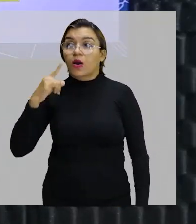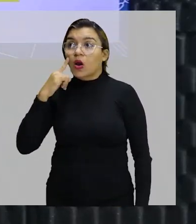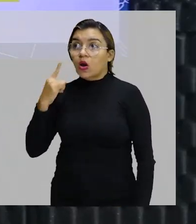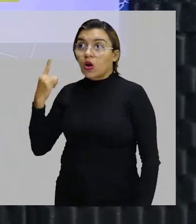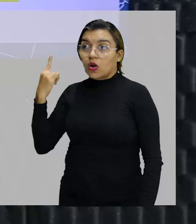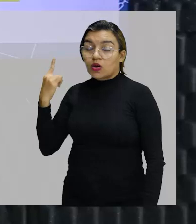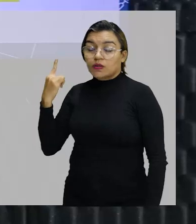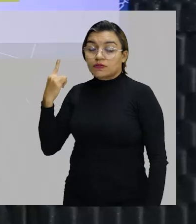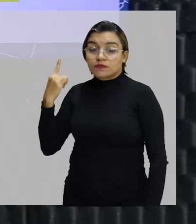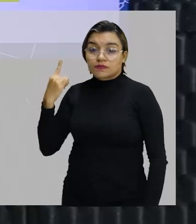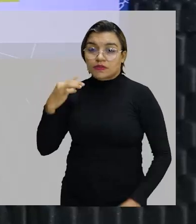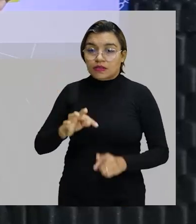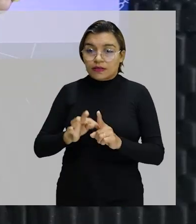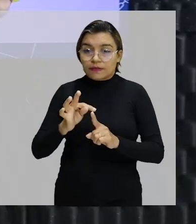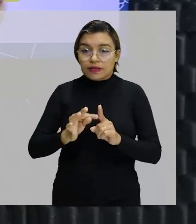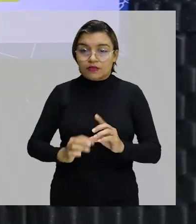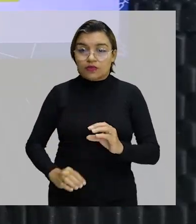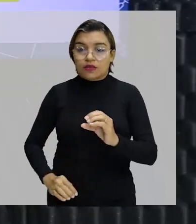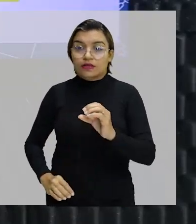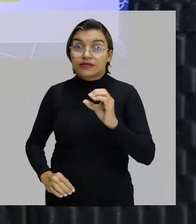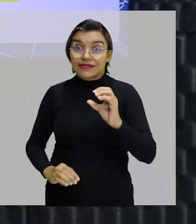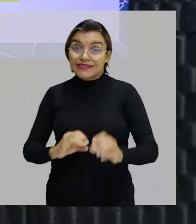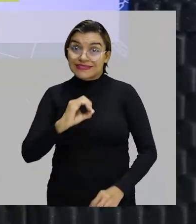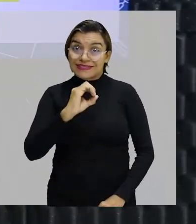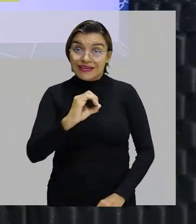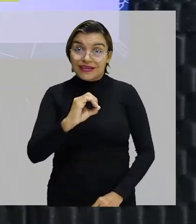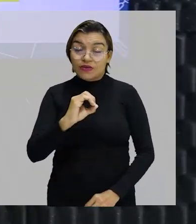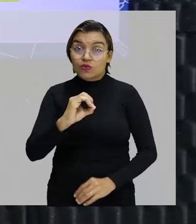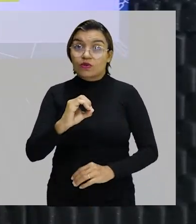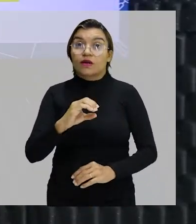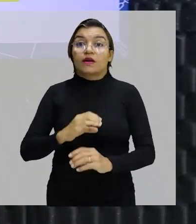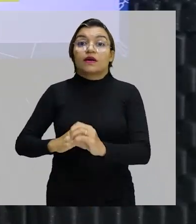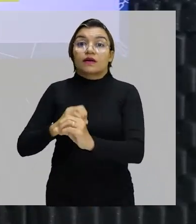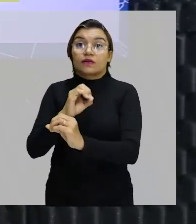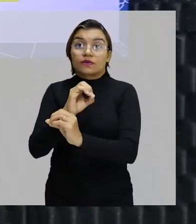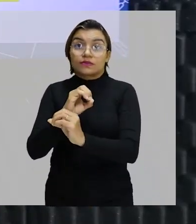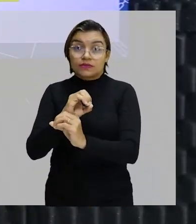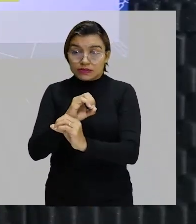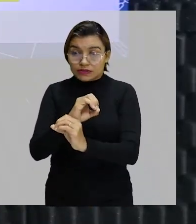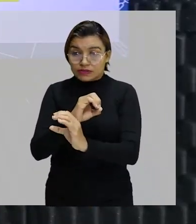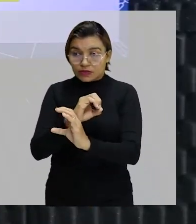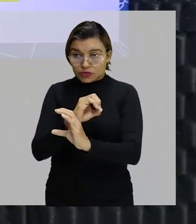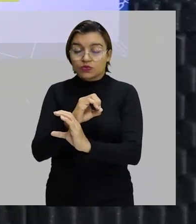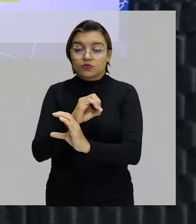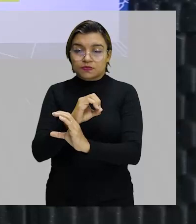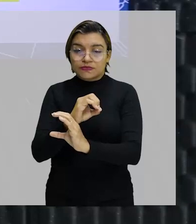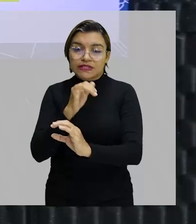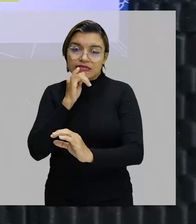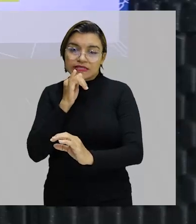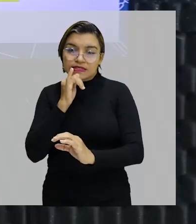0 graus Celsius, pressão de 1 atm. Quanto vale esse volume molar?